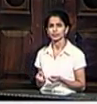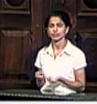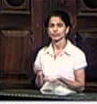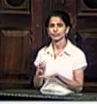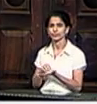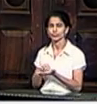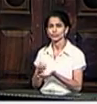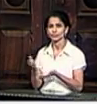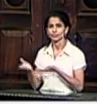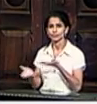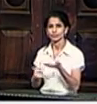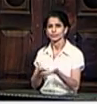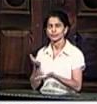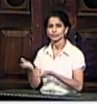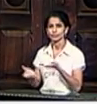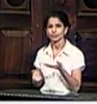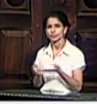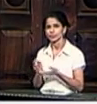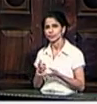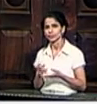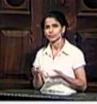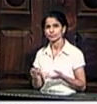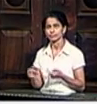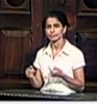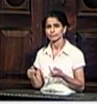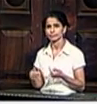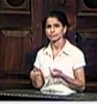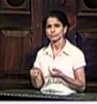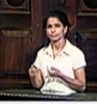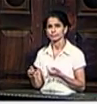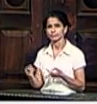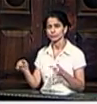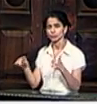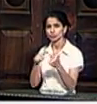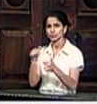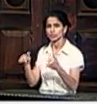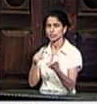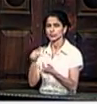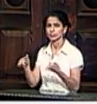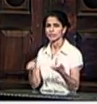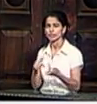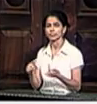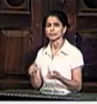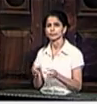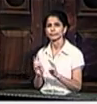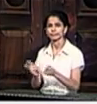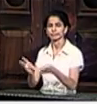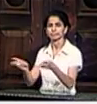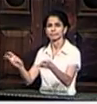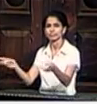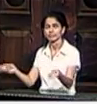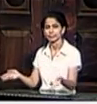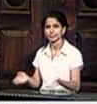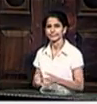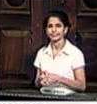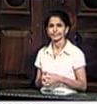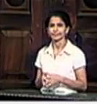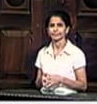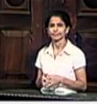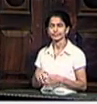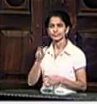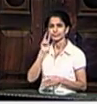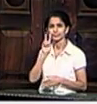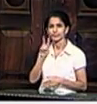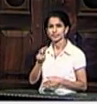cuidado de ver a sua atividade fim preservada, e nós estamos vendo isso de uma